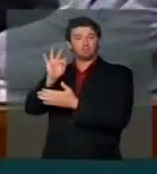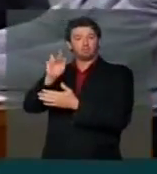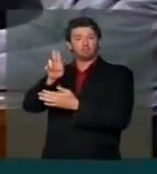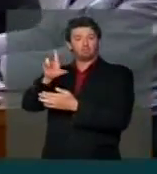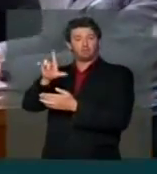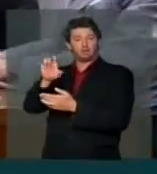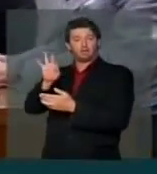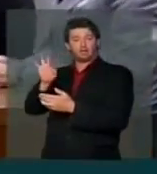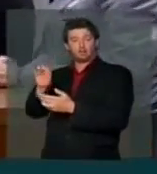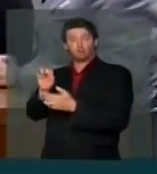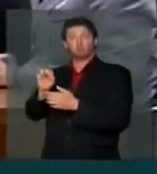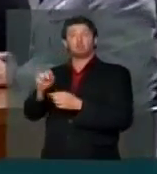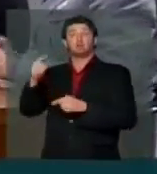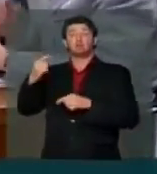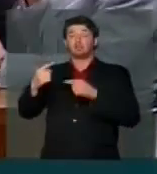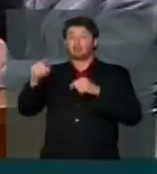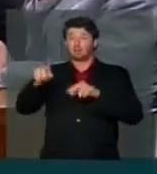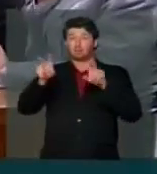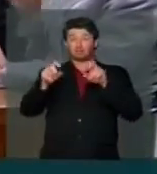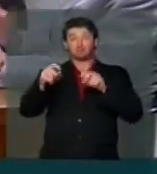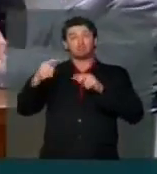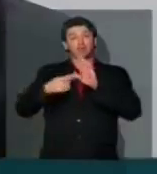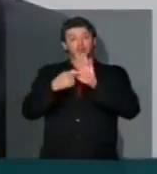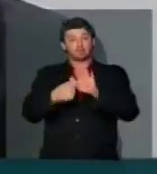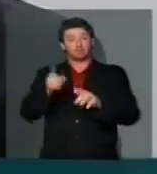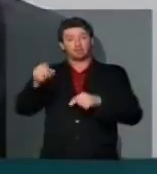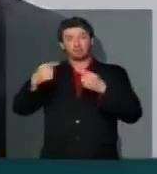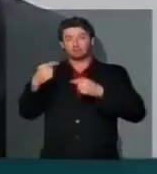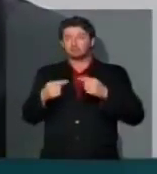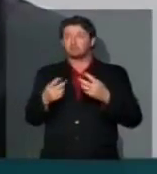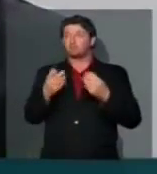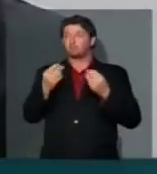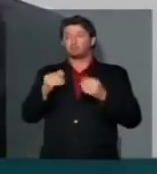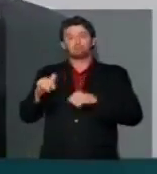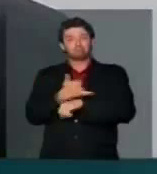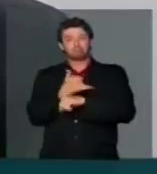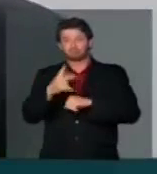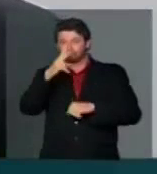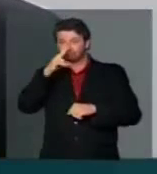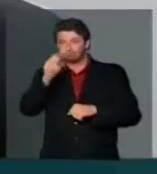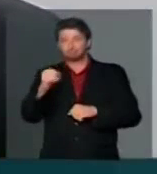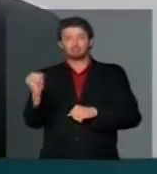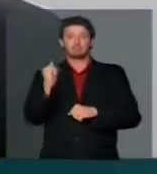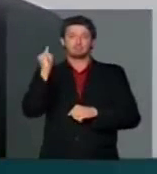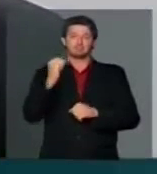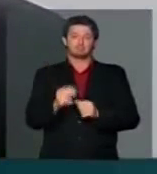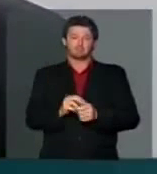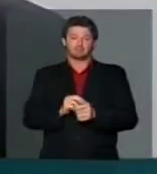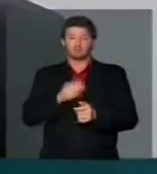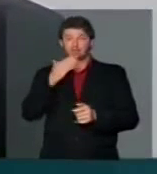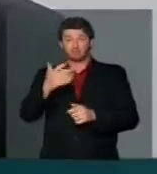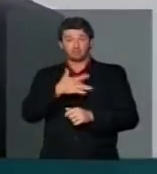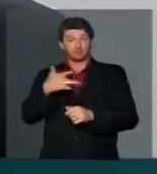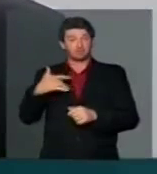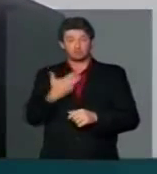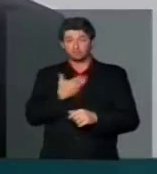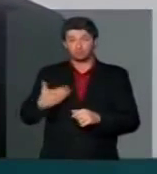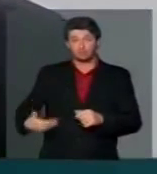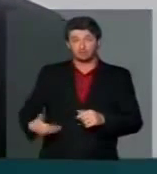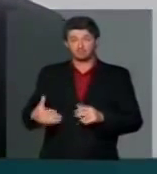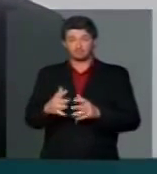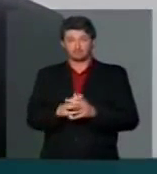esta sessão, num tema que está se mostrando também uma discussão absolutamente estratégica para a saúde pública